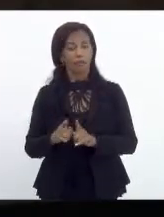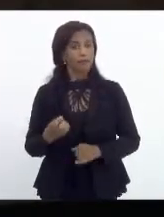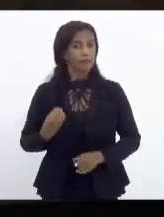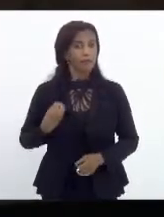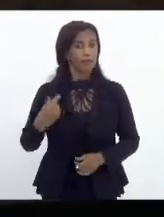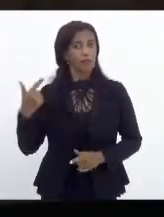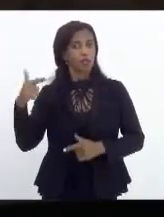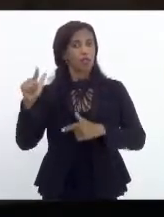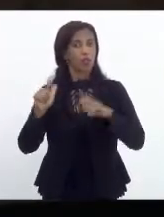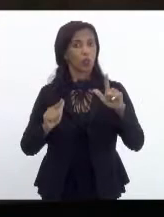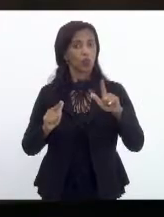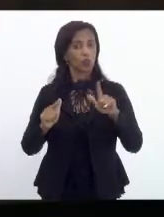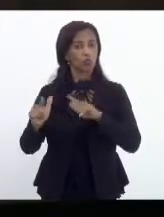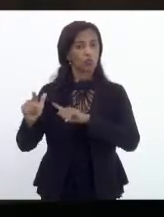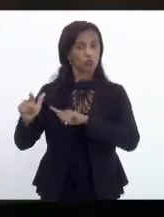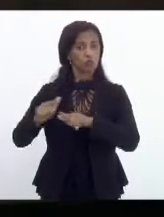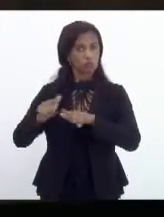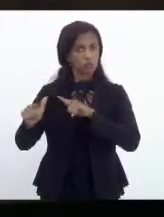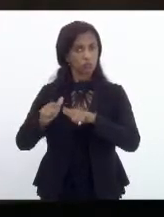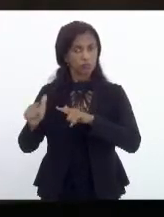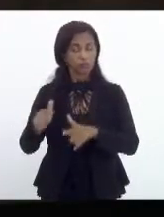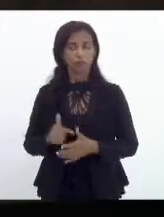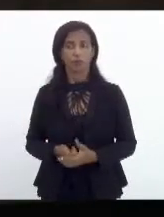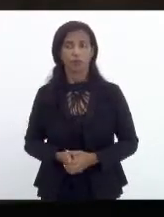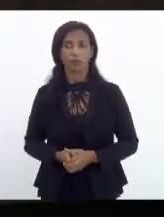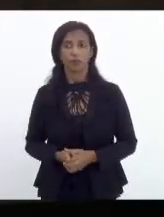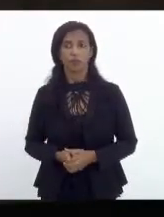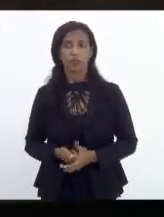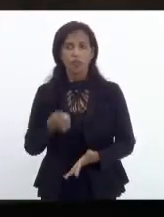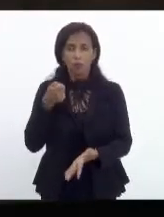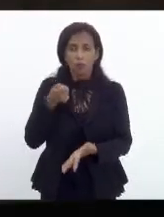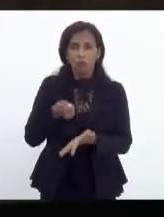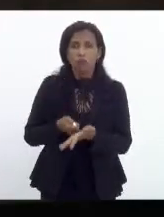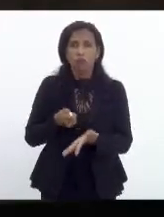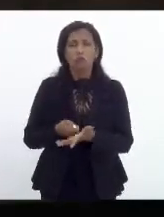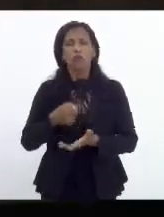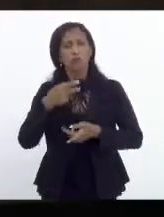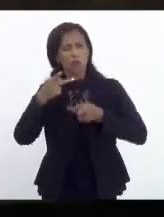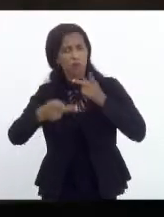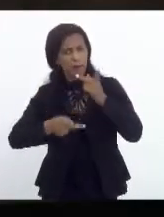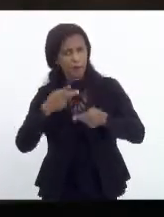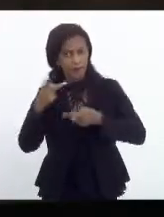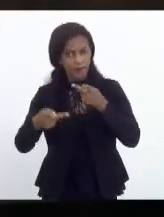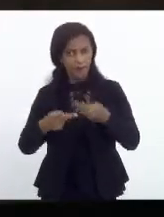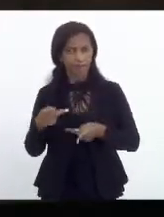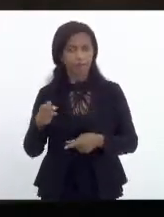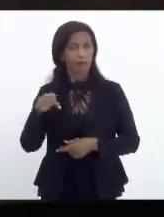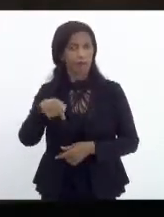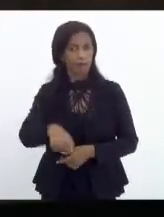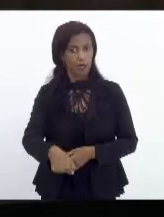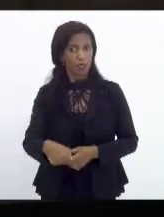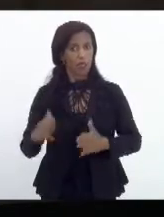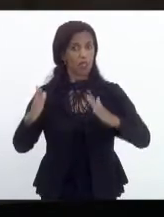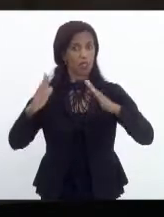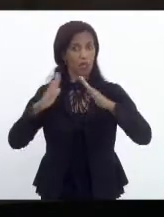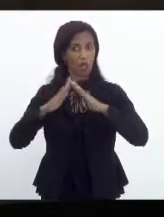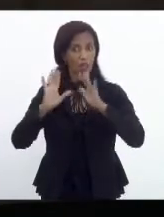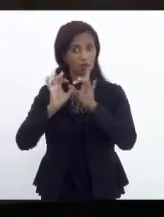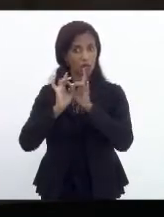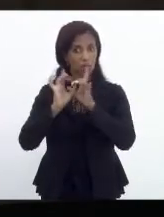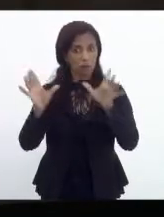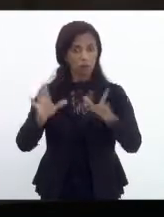alguns servidores que são contundentes nas falas. E aqui é a Casa da